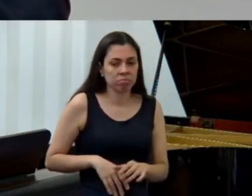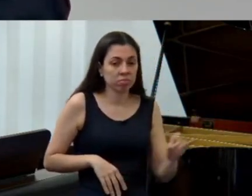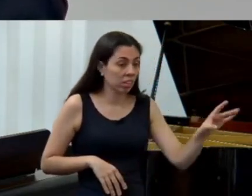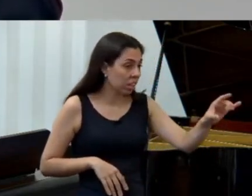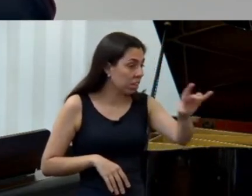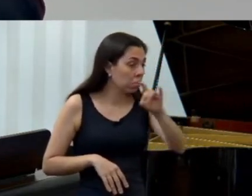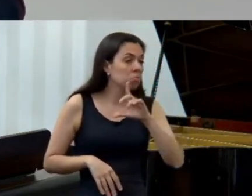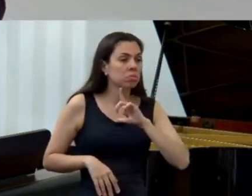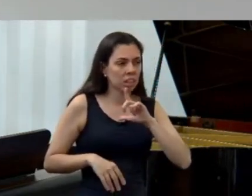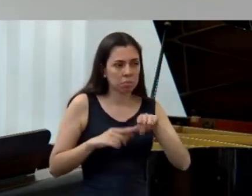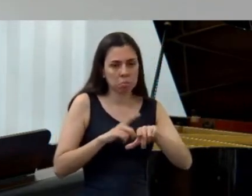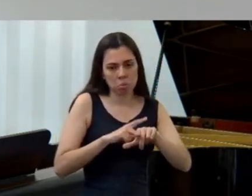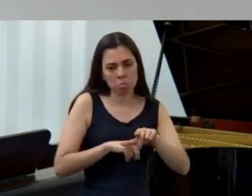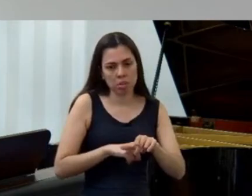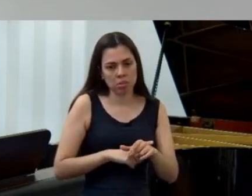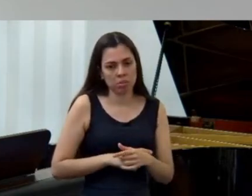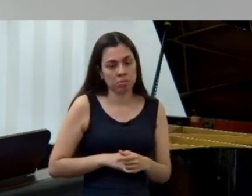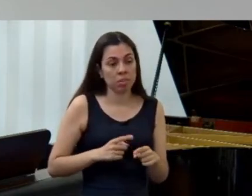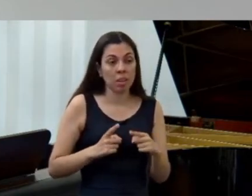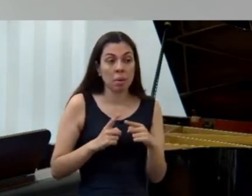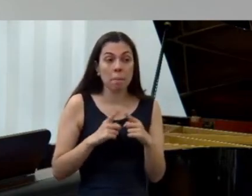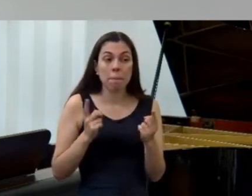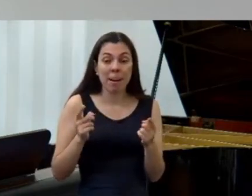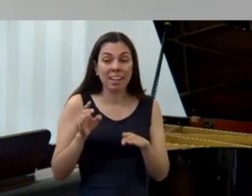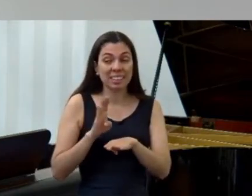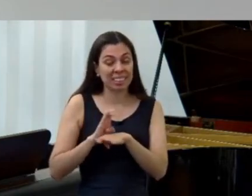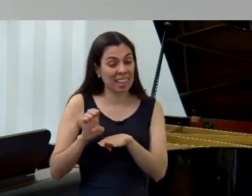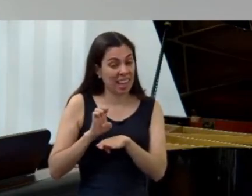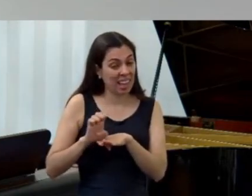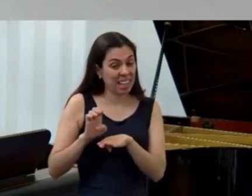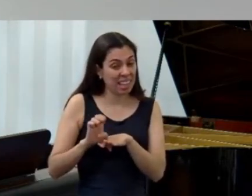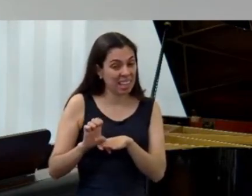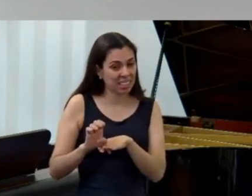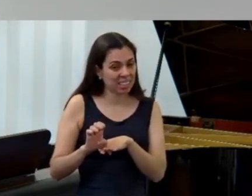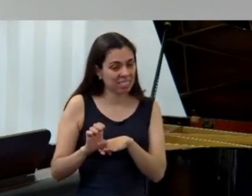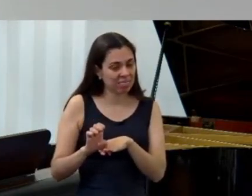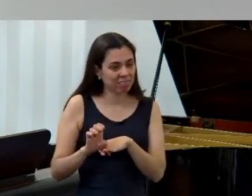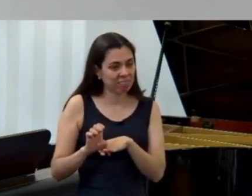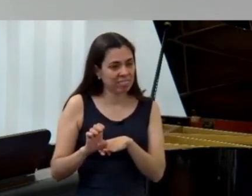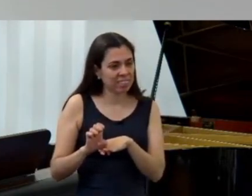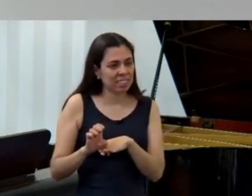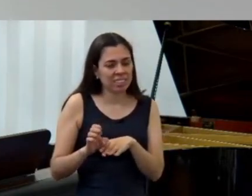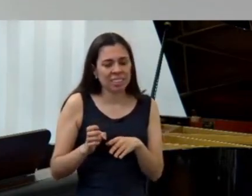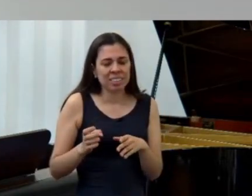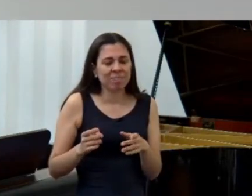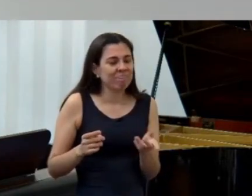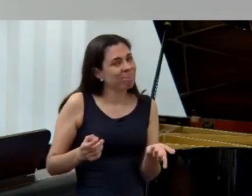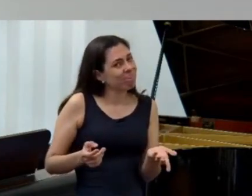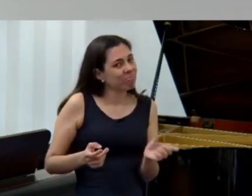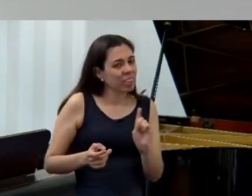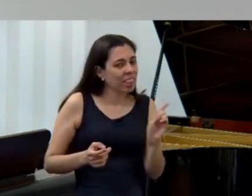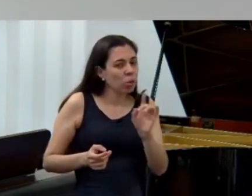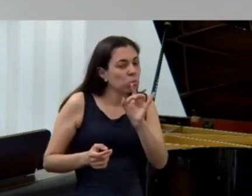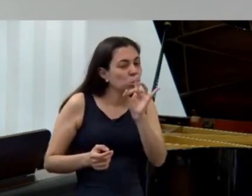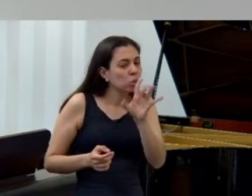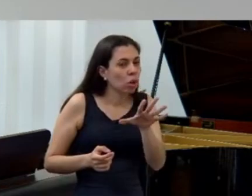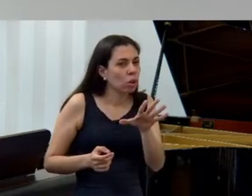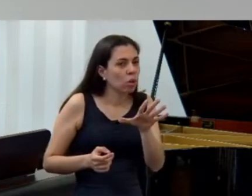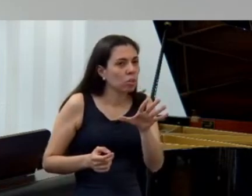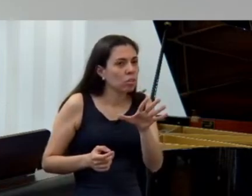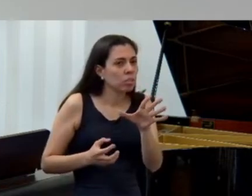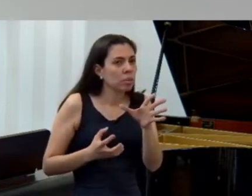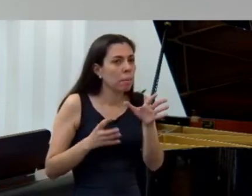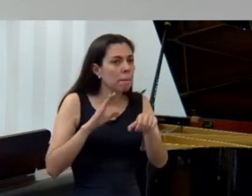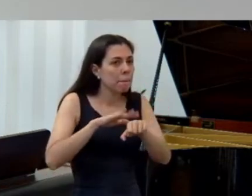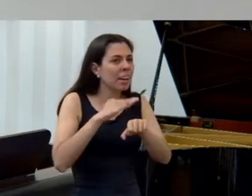cristã. Mas não é esse o momento que Elias está vivendo. É uma solidão. É uma tristeza profunda.